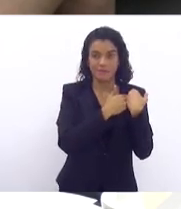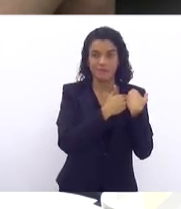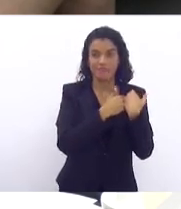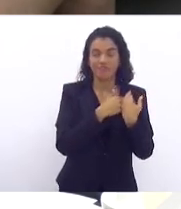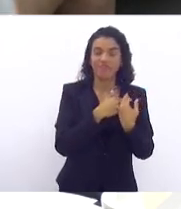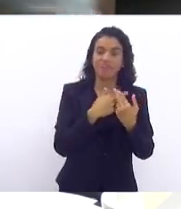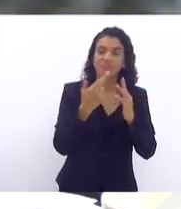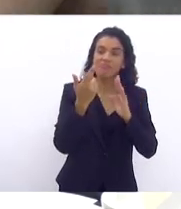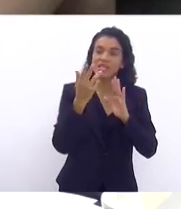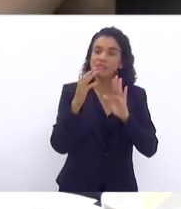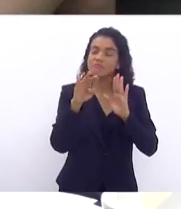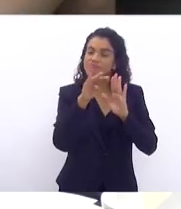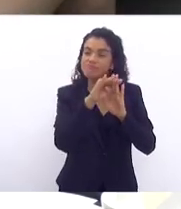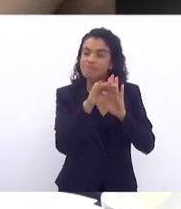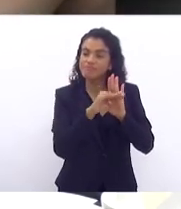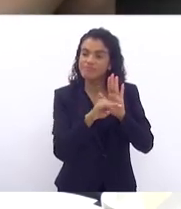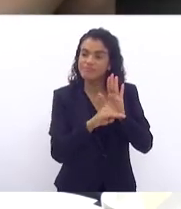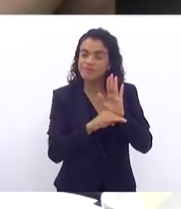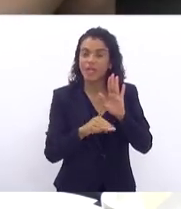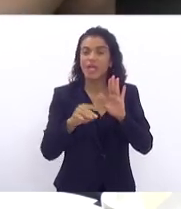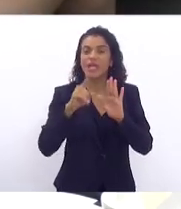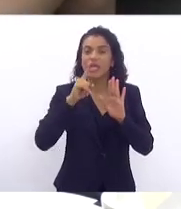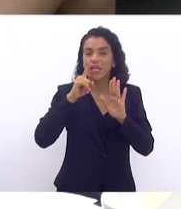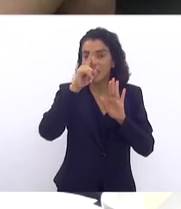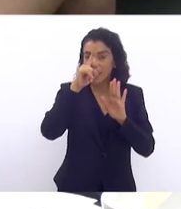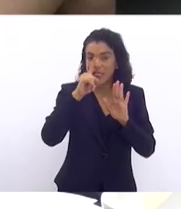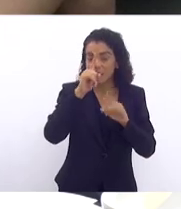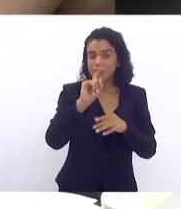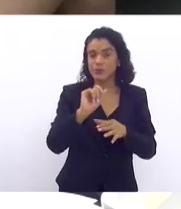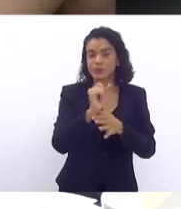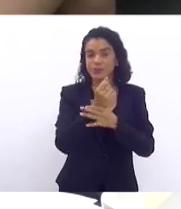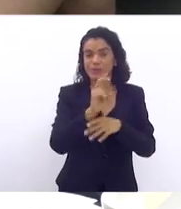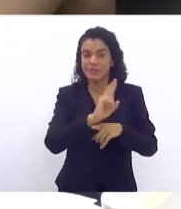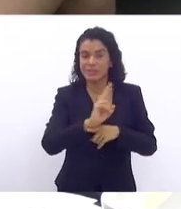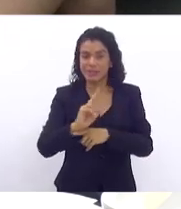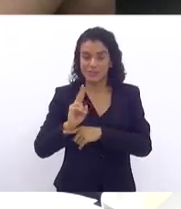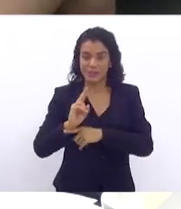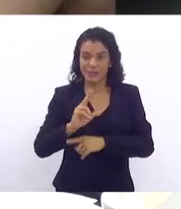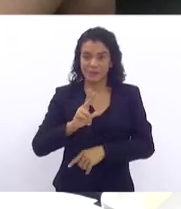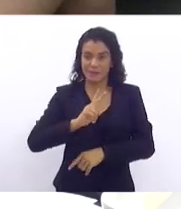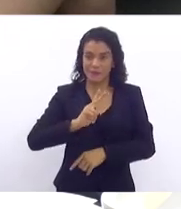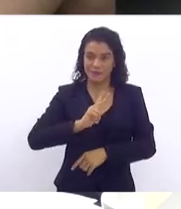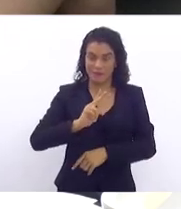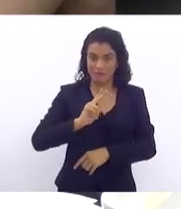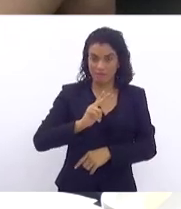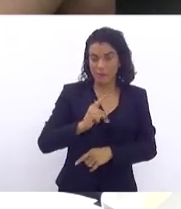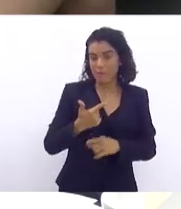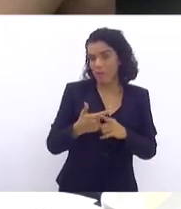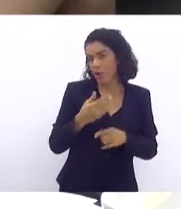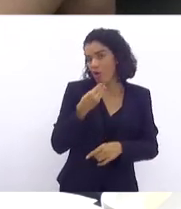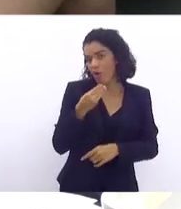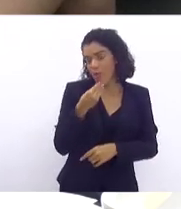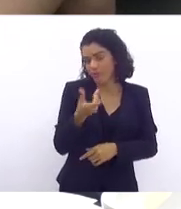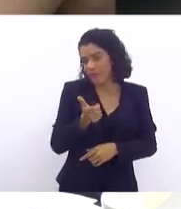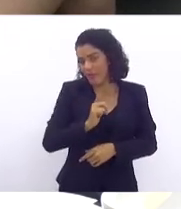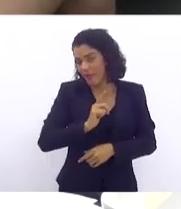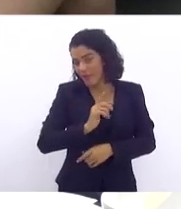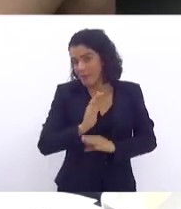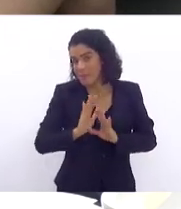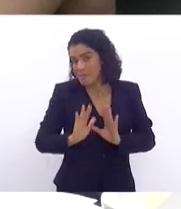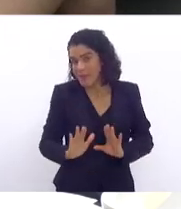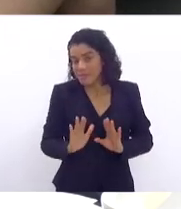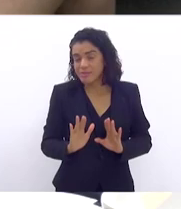definir os riscos da segurança privada. Que aparentemente, evidentemente, tem, mas eu acho